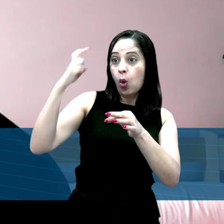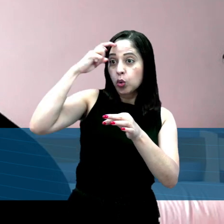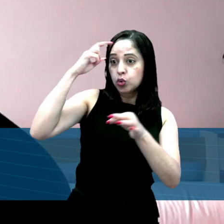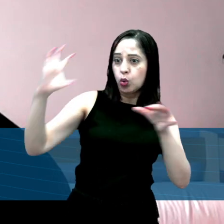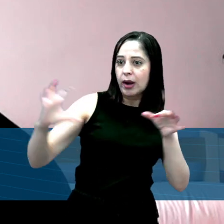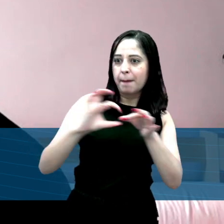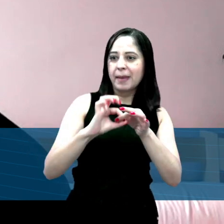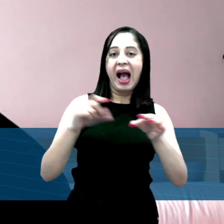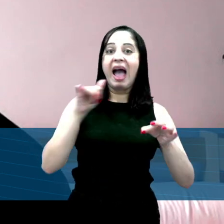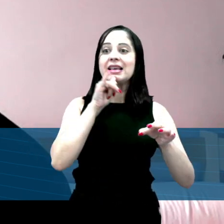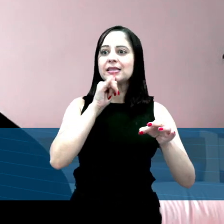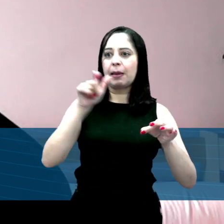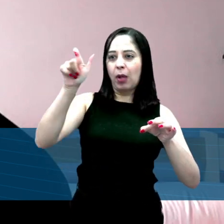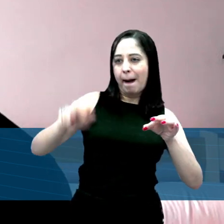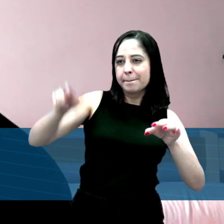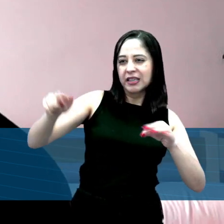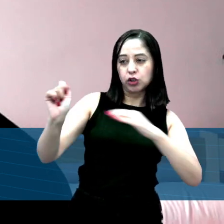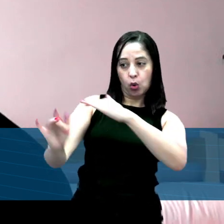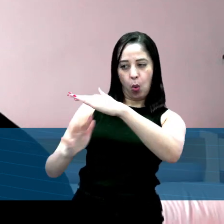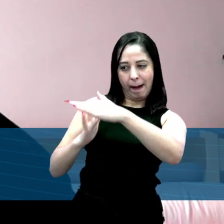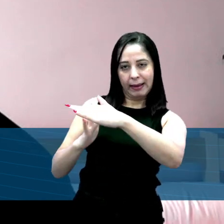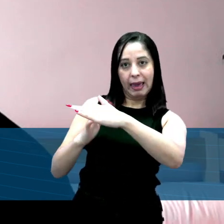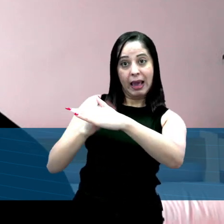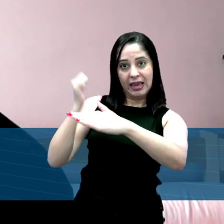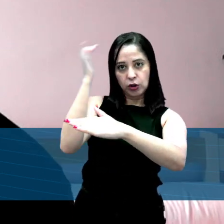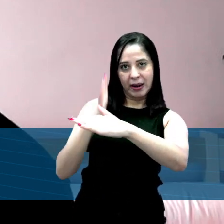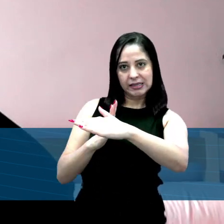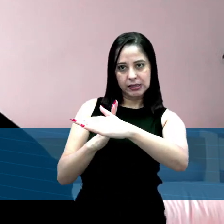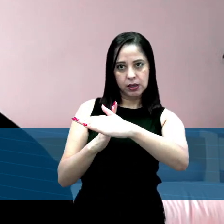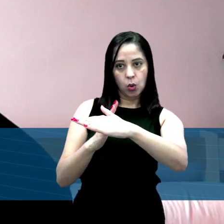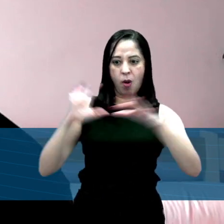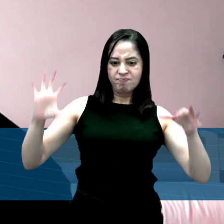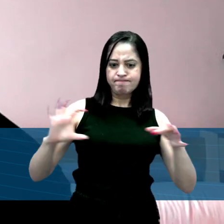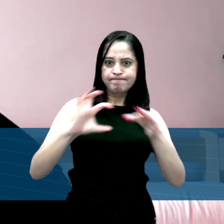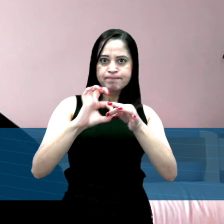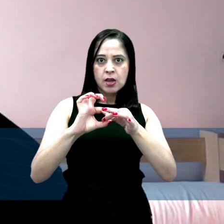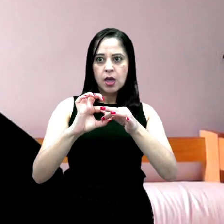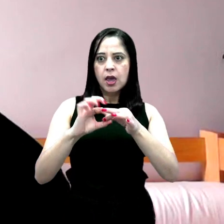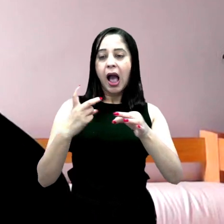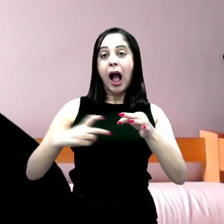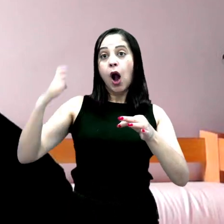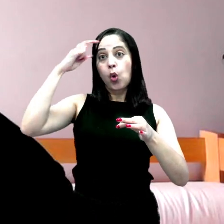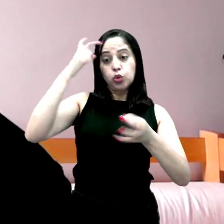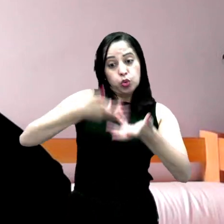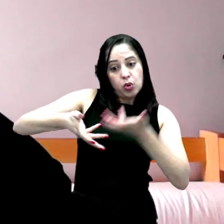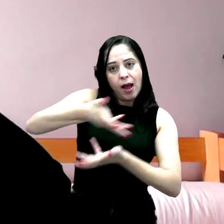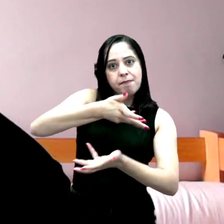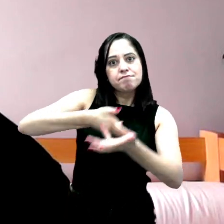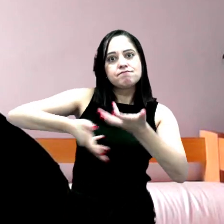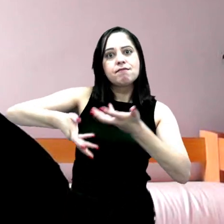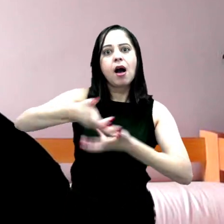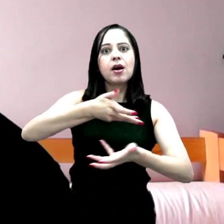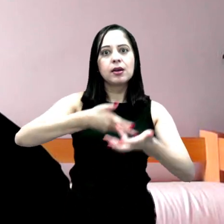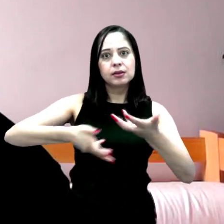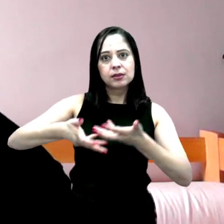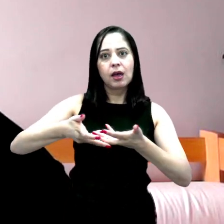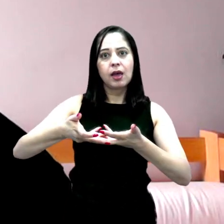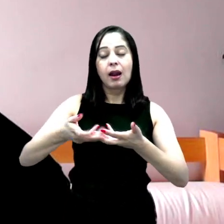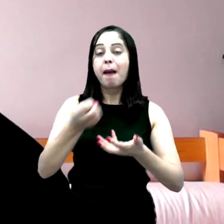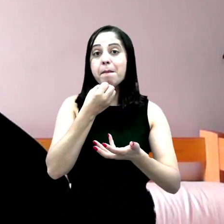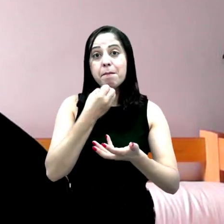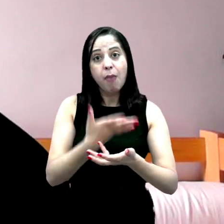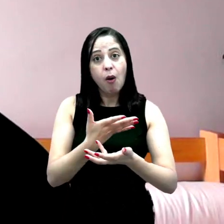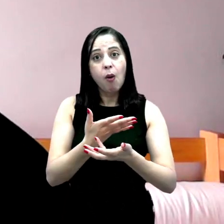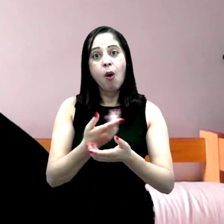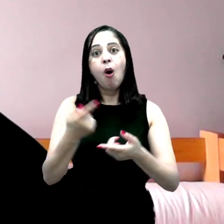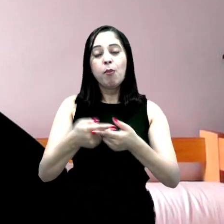né, falando aqui, usando cultura, esses diferentes grupos, é um processo de mão dupla no qual ambas as